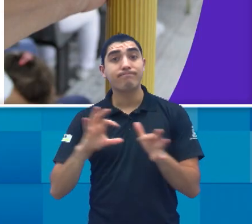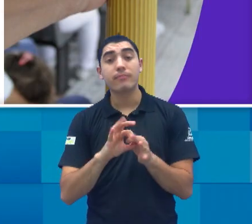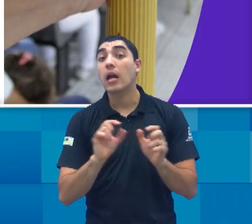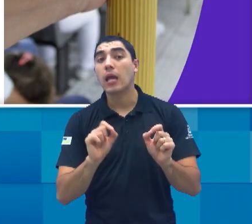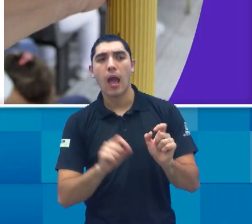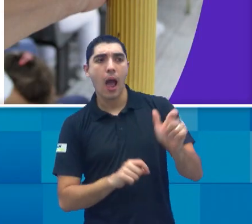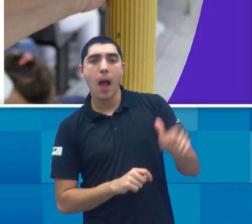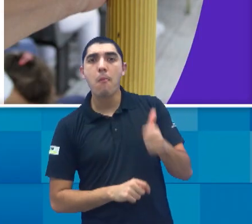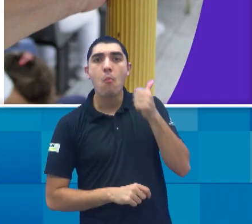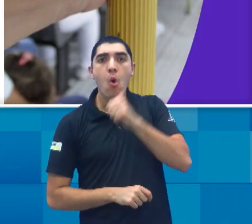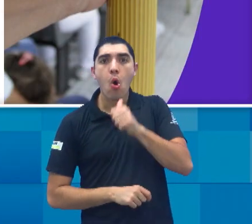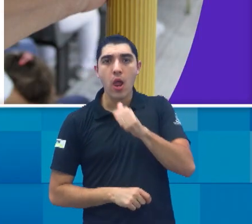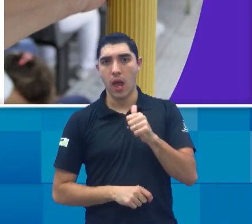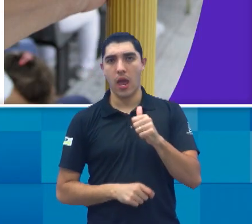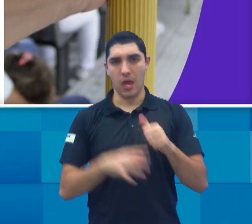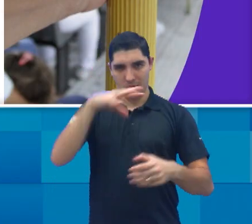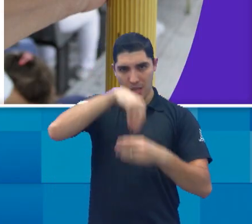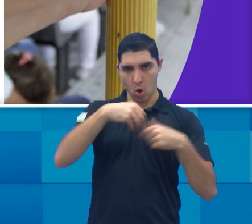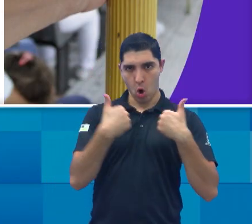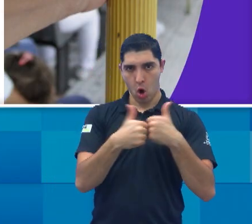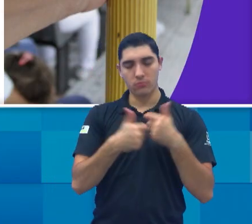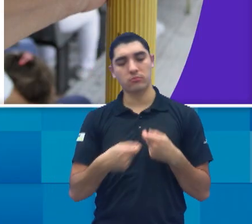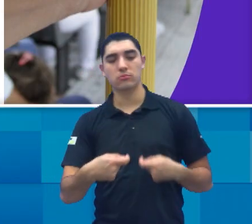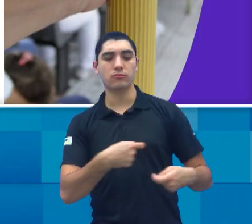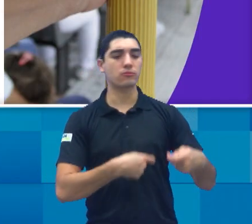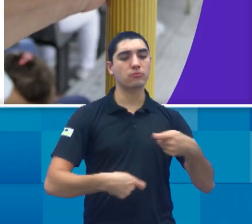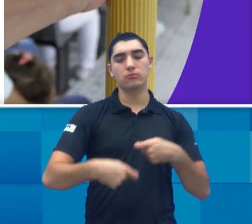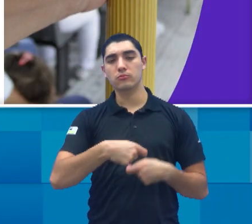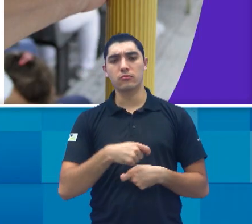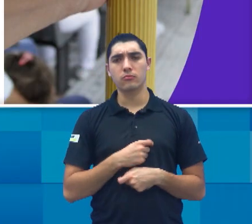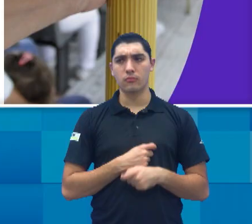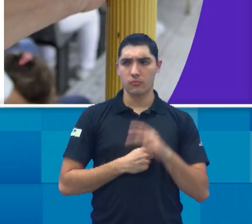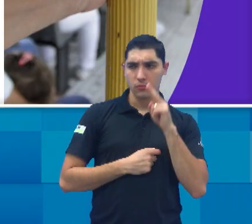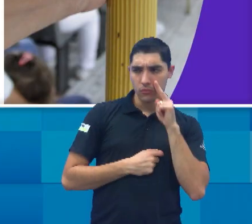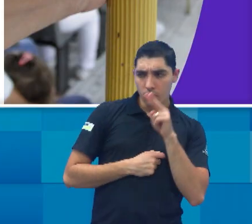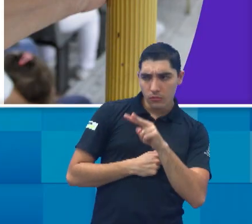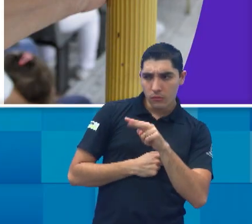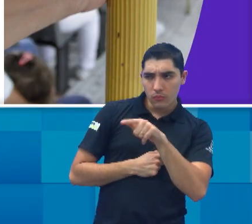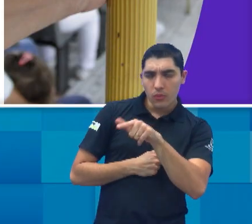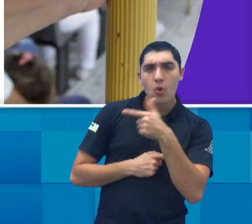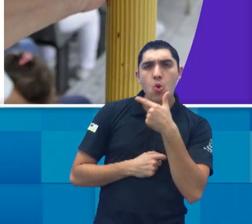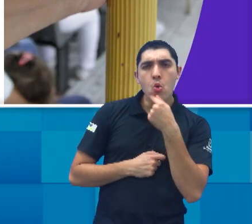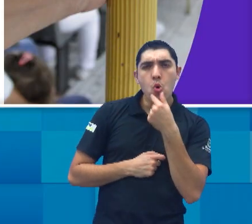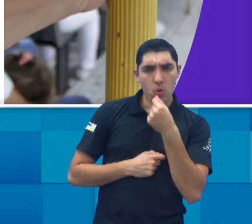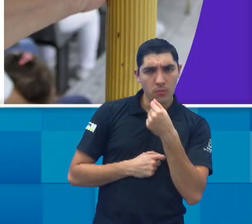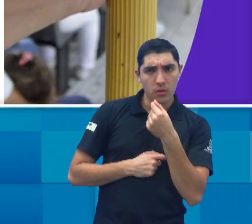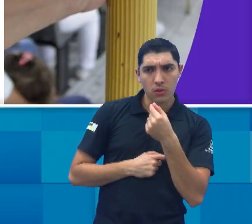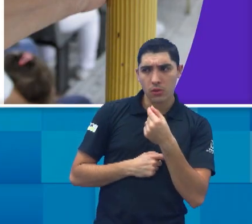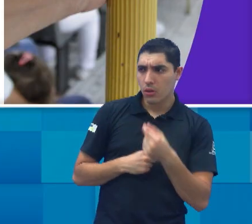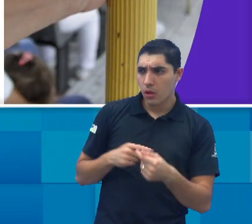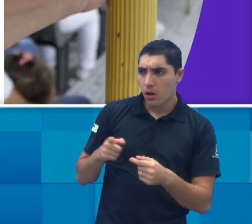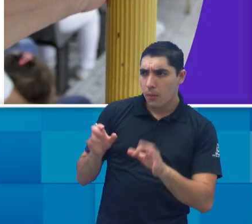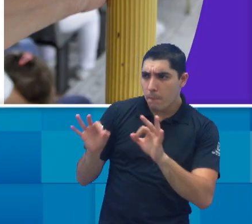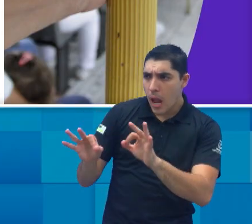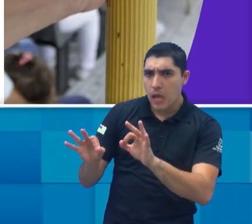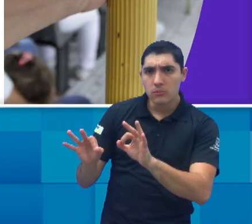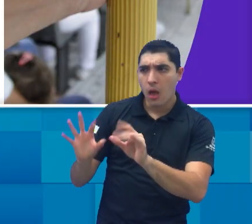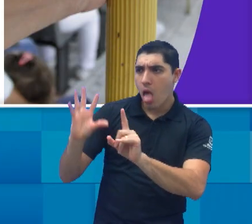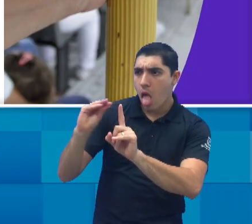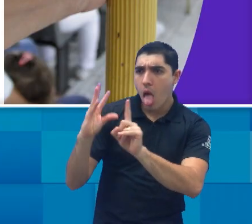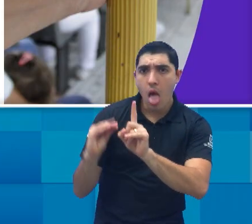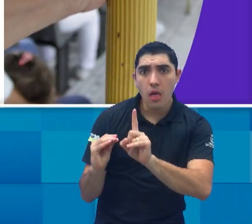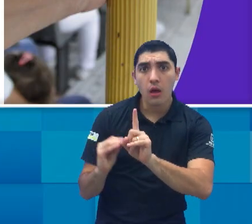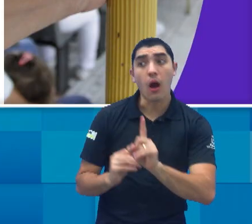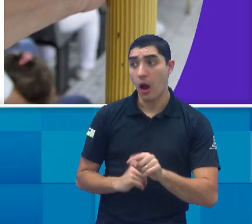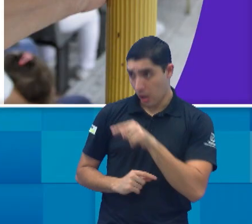A cobradora viu o senhor encostando nela e falou: quer denunciar? Chama